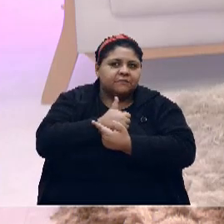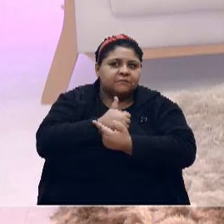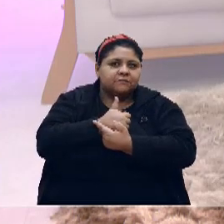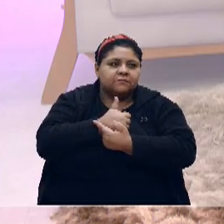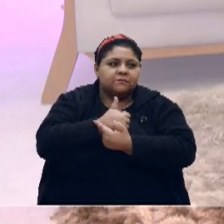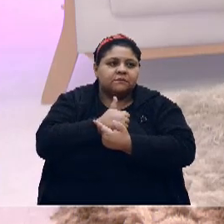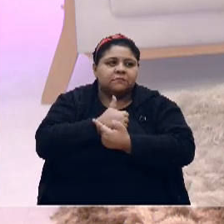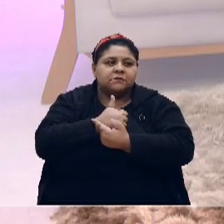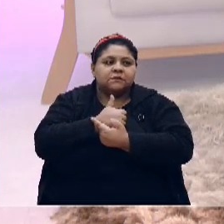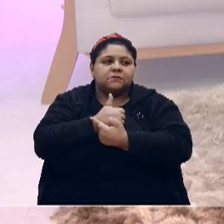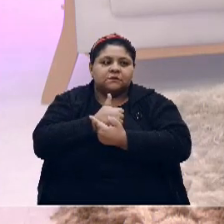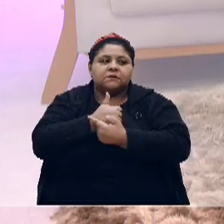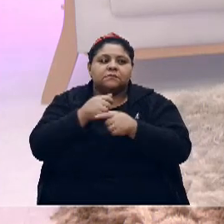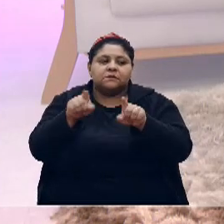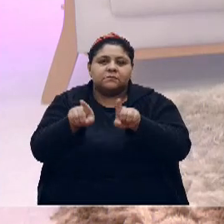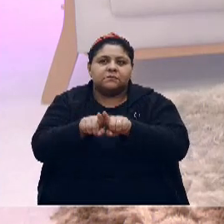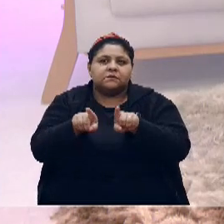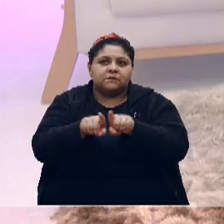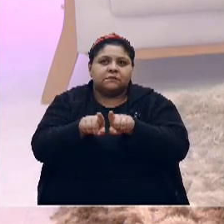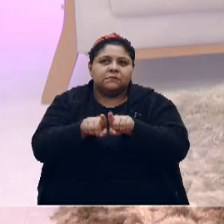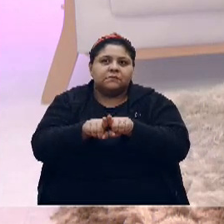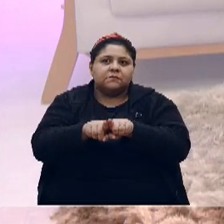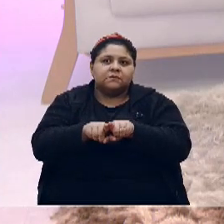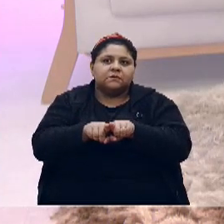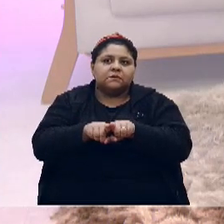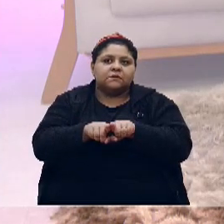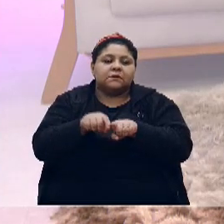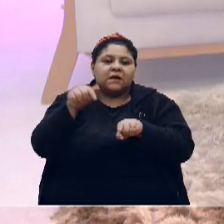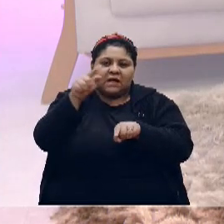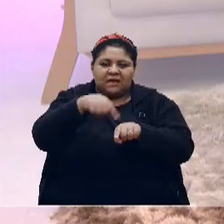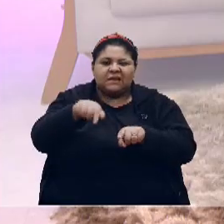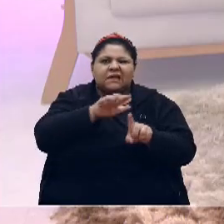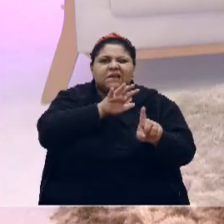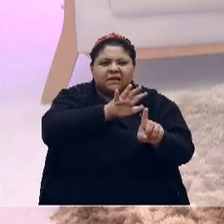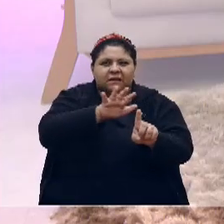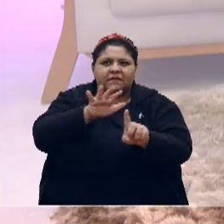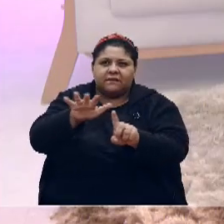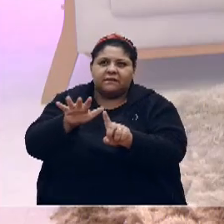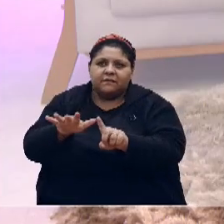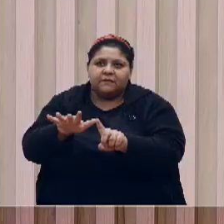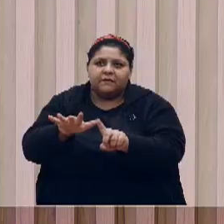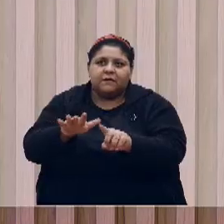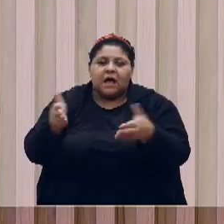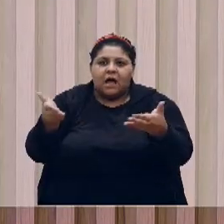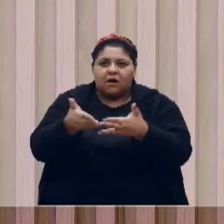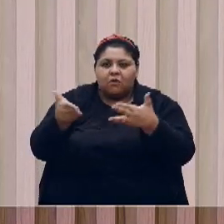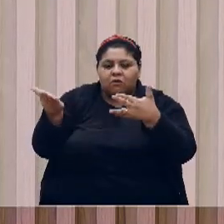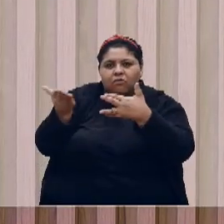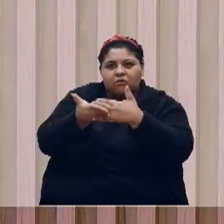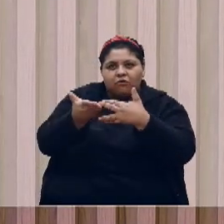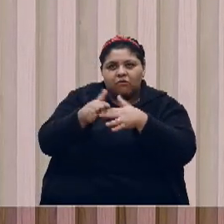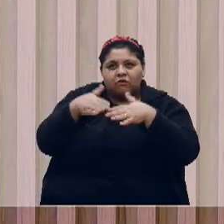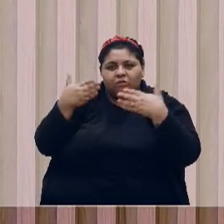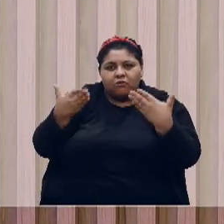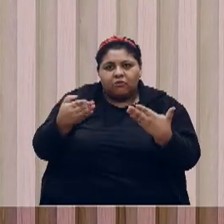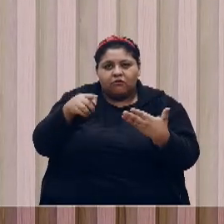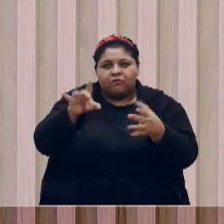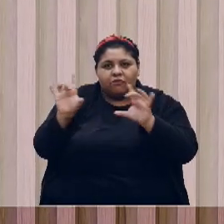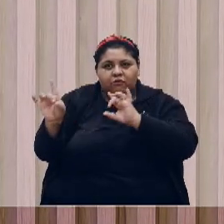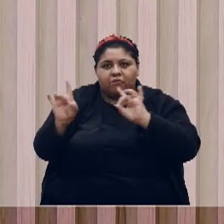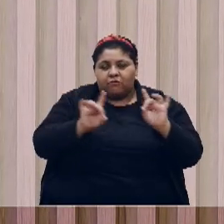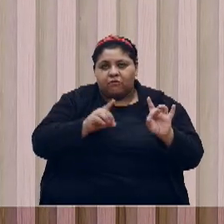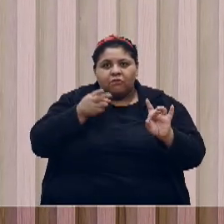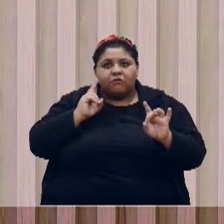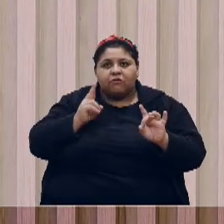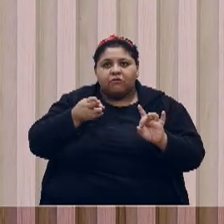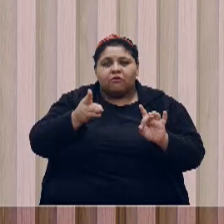homem. Bom, meninas, que bate-papo bom que nós estamos tendo aqui, inspirador, mas nós temos que chamar um intervalinho. Então, você que está nos assistindo, não saia daí,